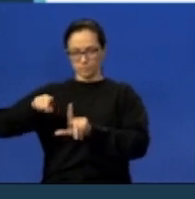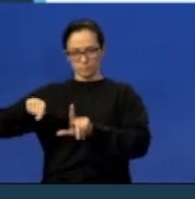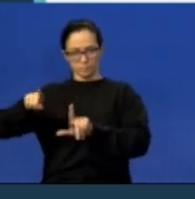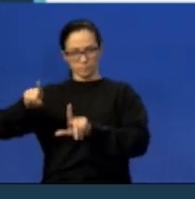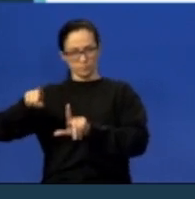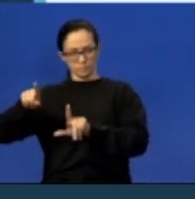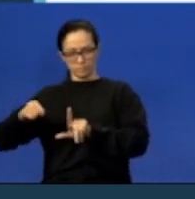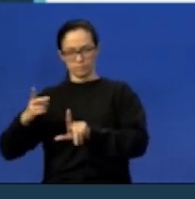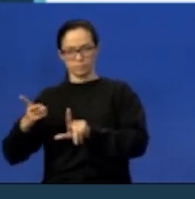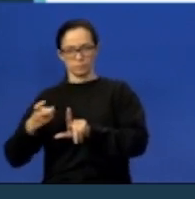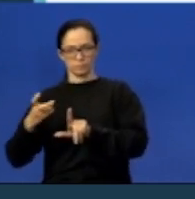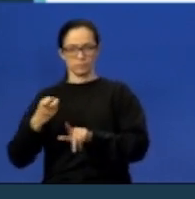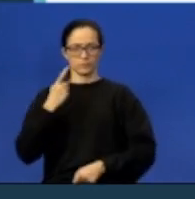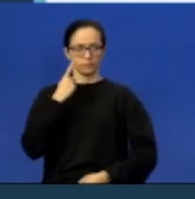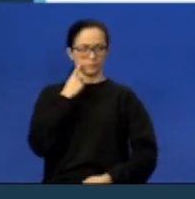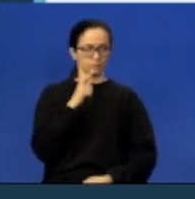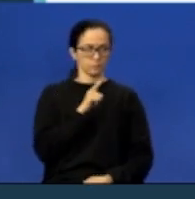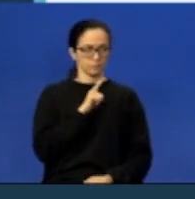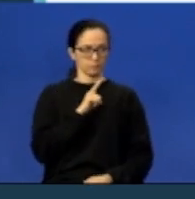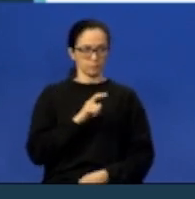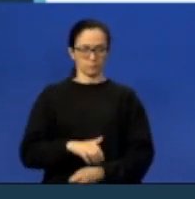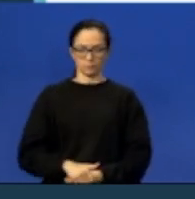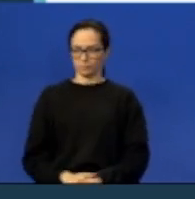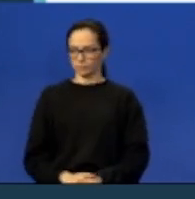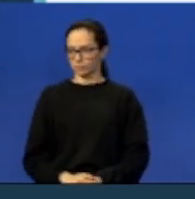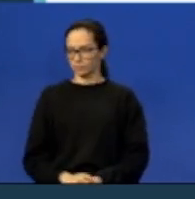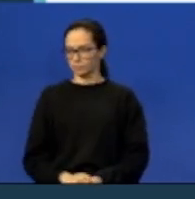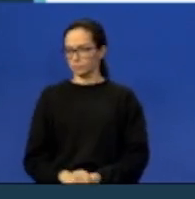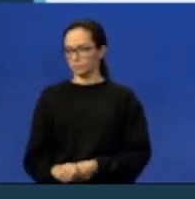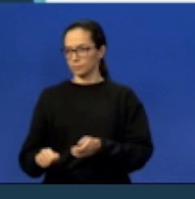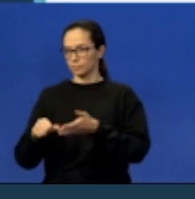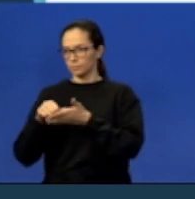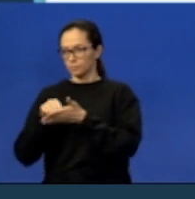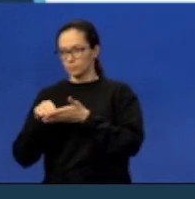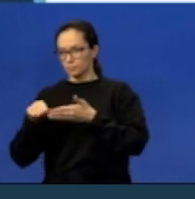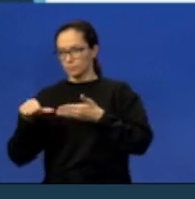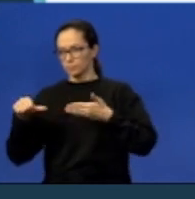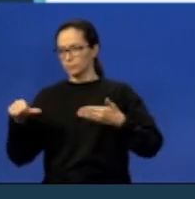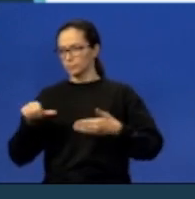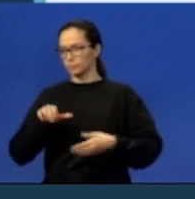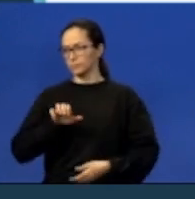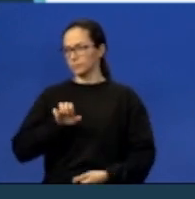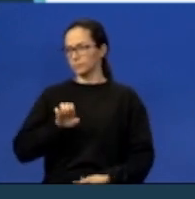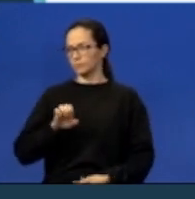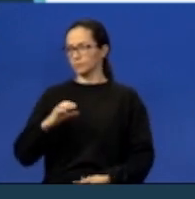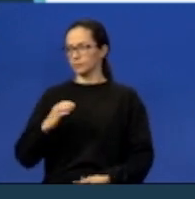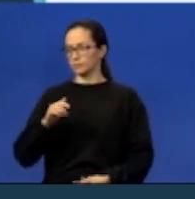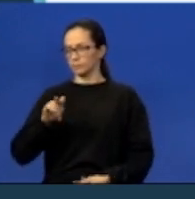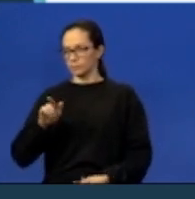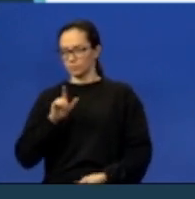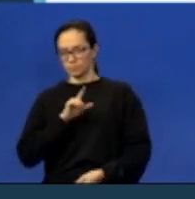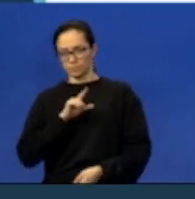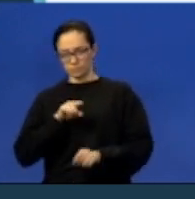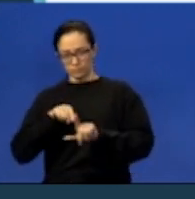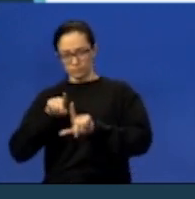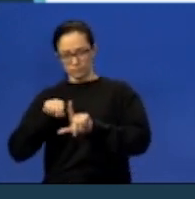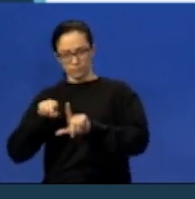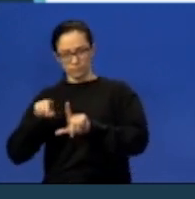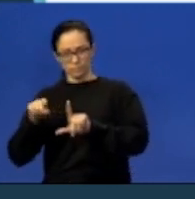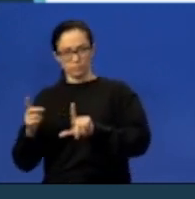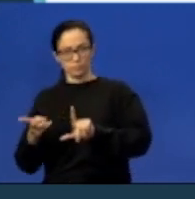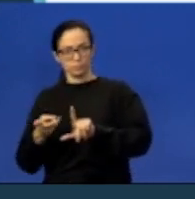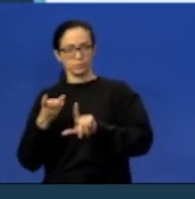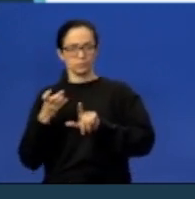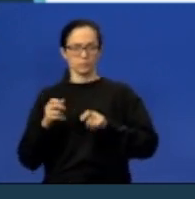coração. Vocês veem aqui uma fita do eletrocardiograma, que na verdade é o resultado do exame obtido através